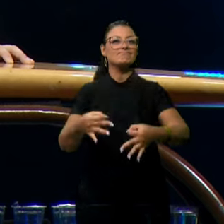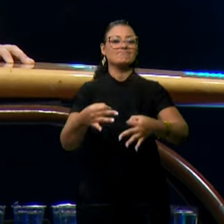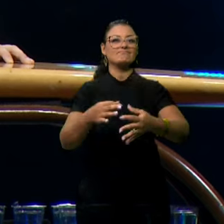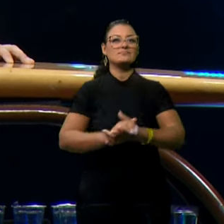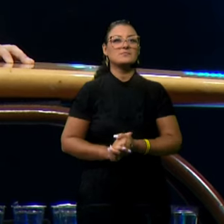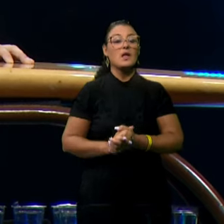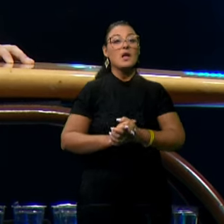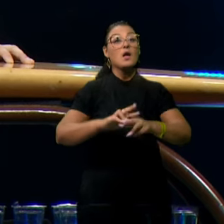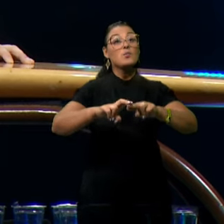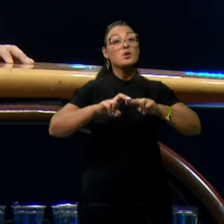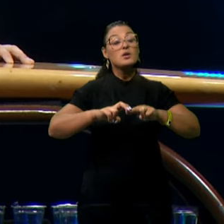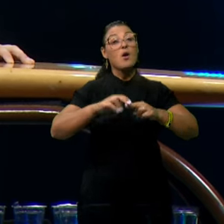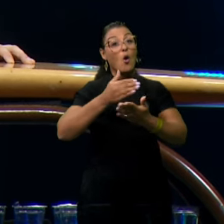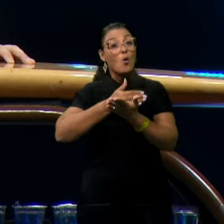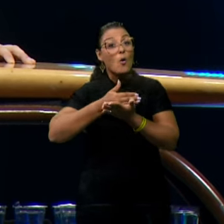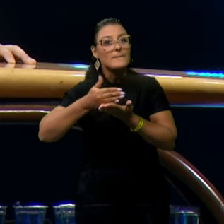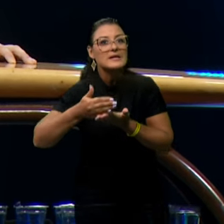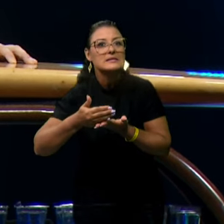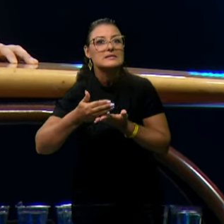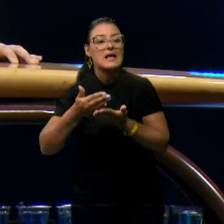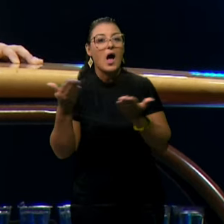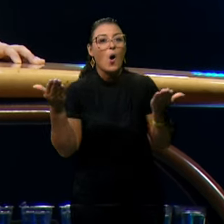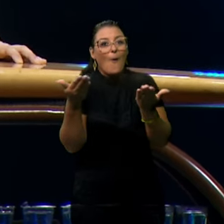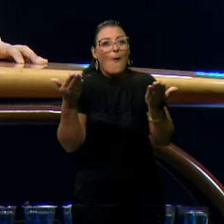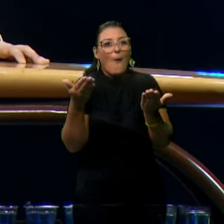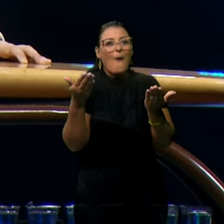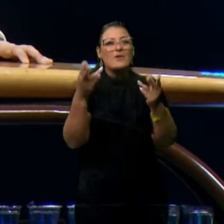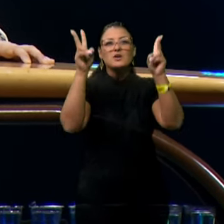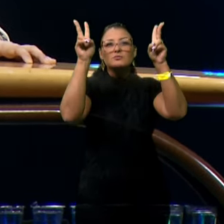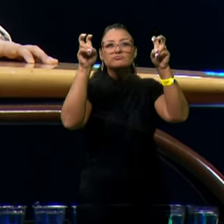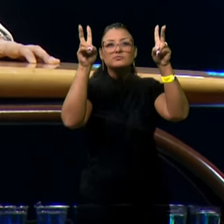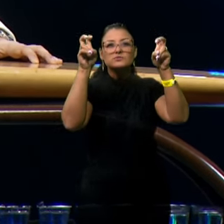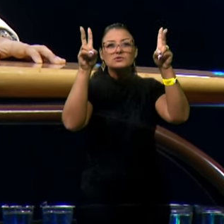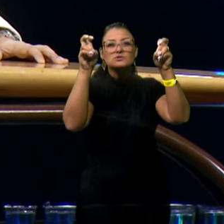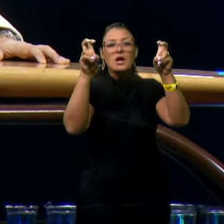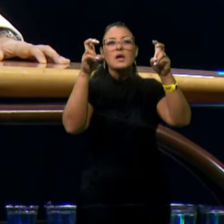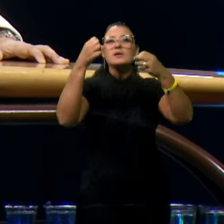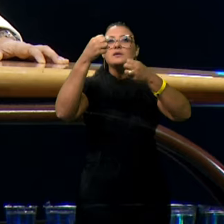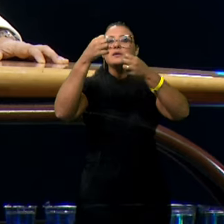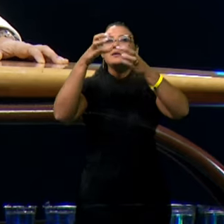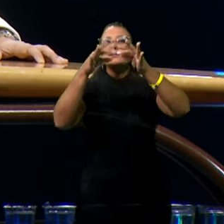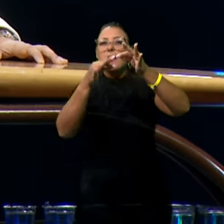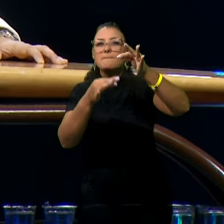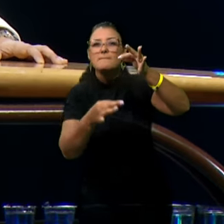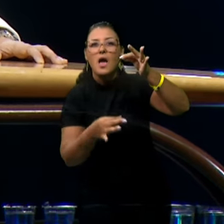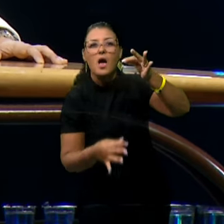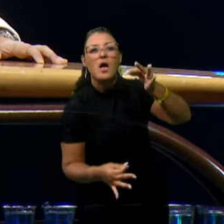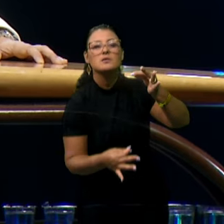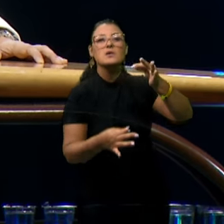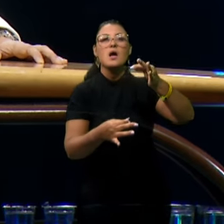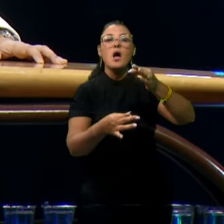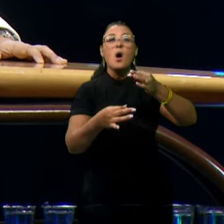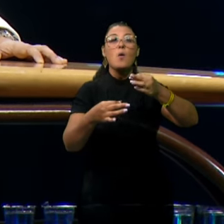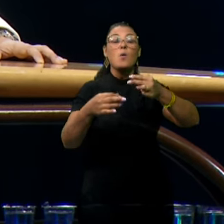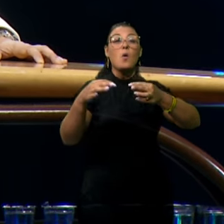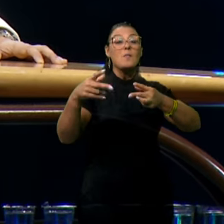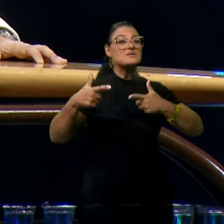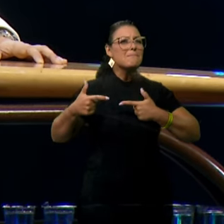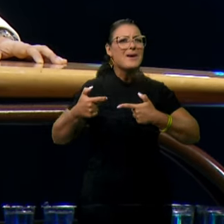noite falando um pouco sobre algumas batalhas que existem na nossa vida e que são batalhas de fato